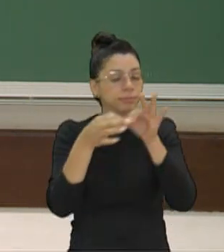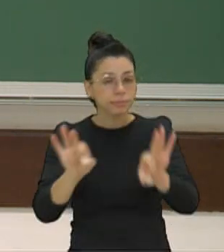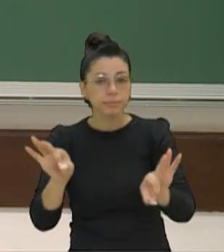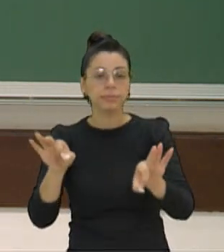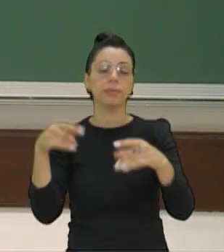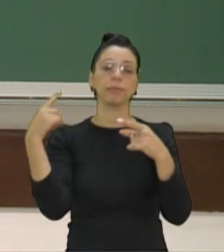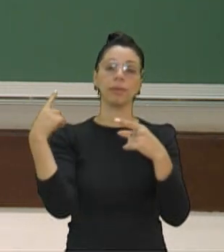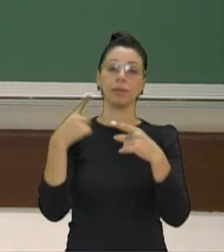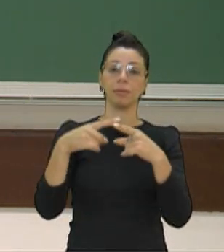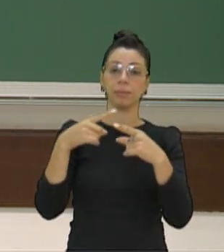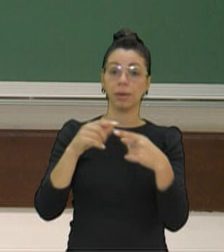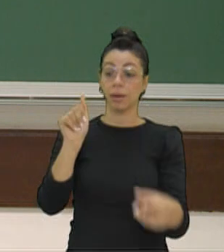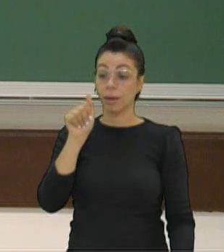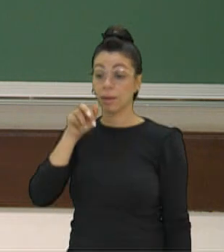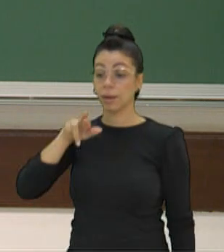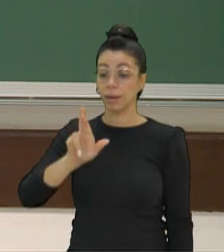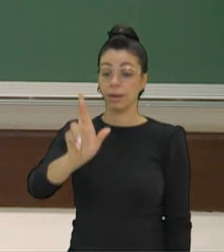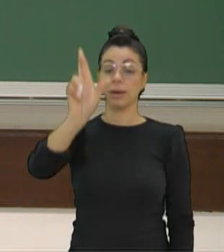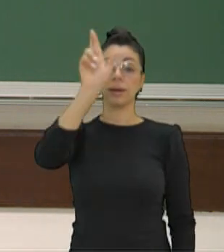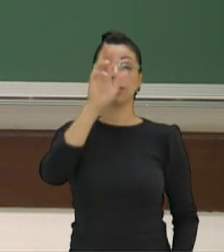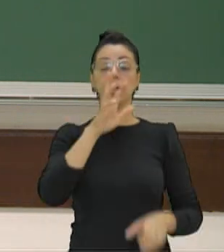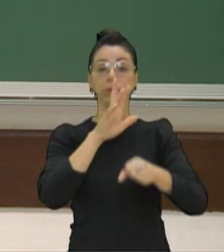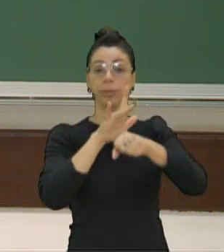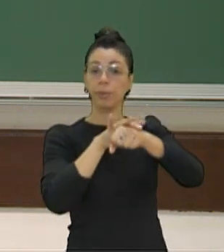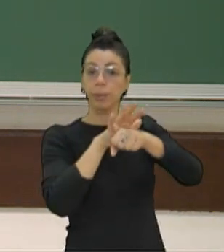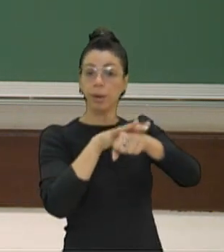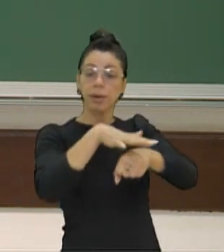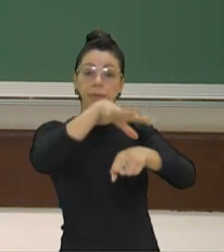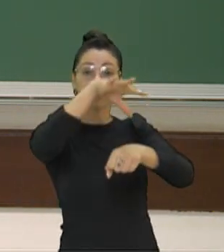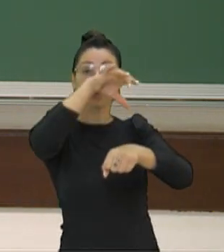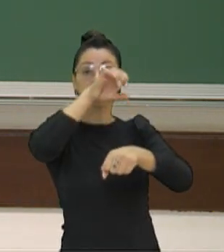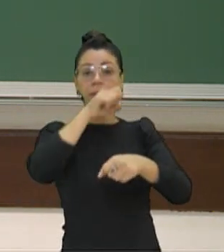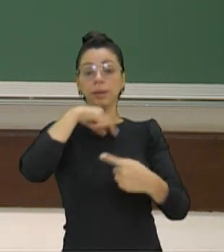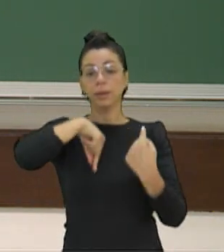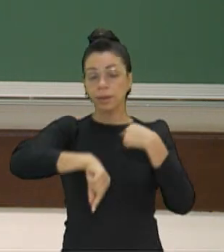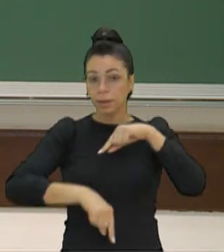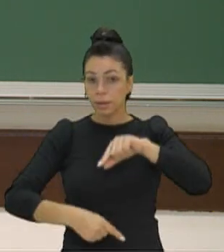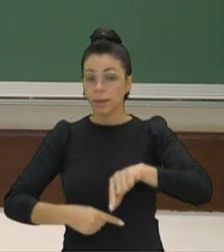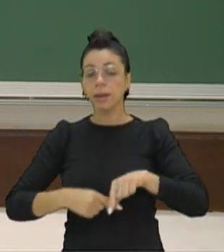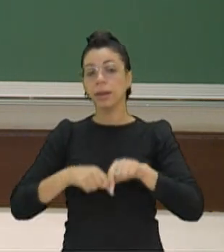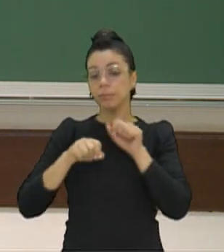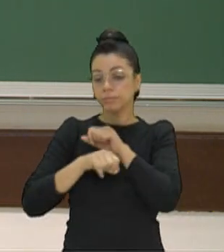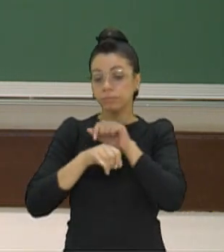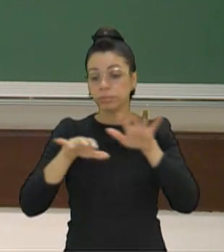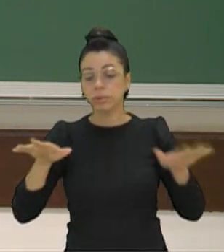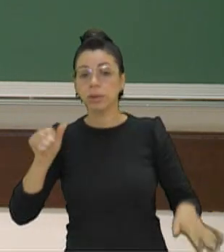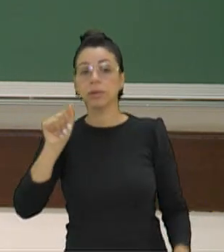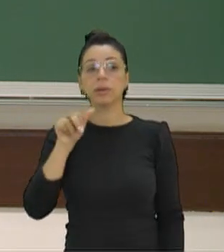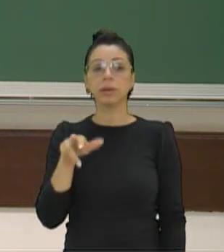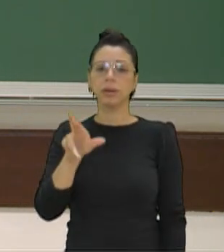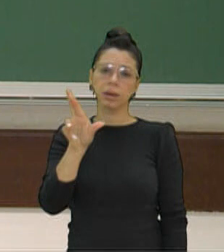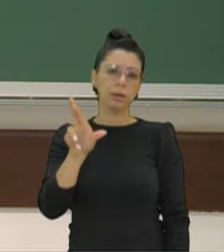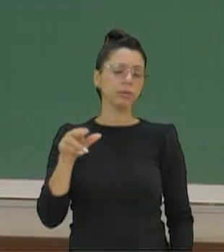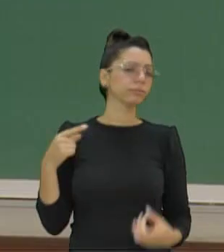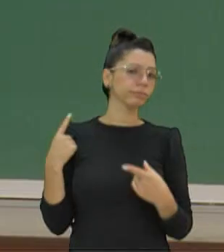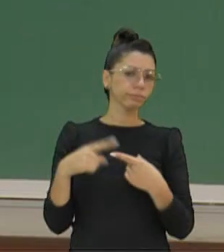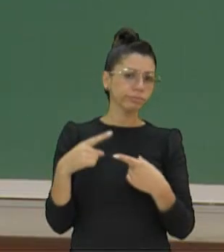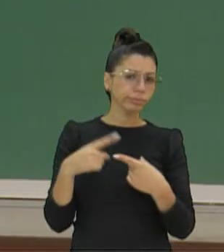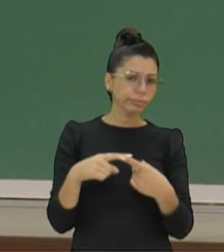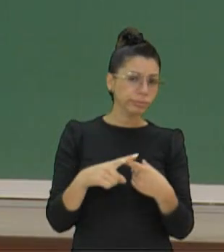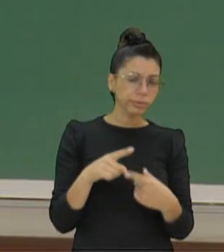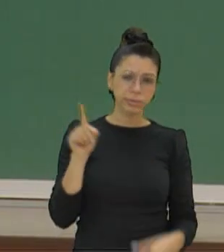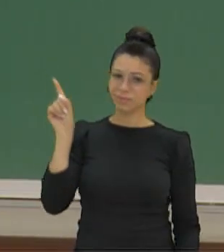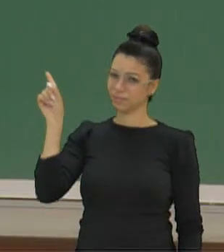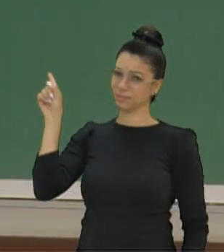corretíssimo. A maior parte das doenças respiratórias são transmitidas, né, através do ar. Mas o porquê? Olha só essa imagem